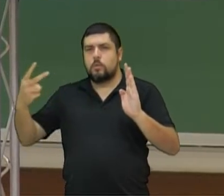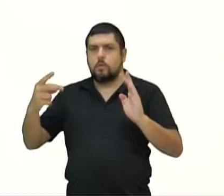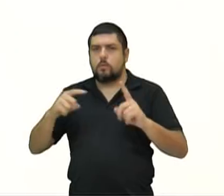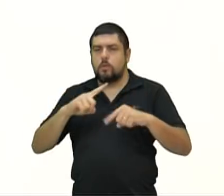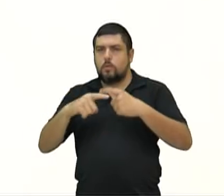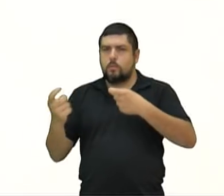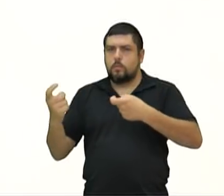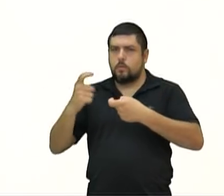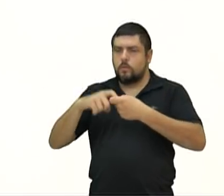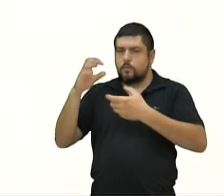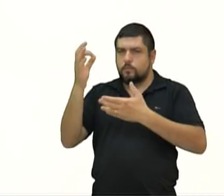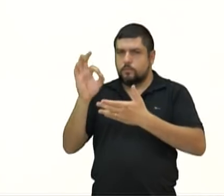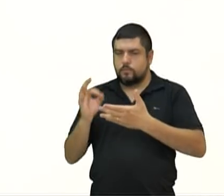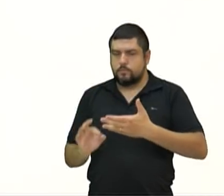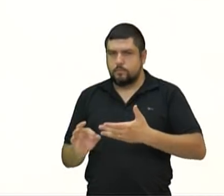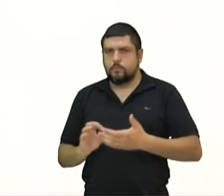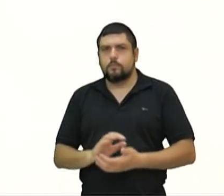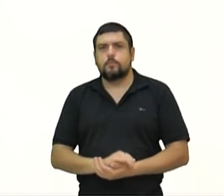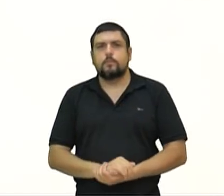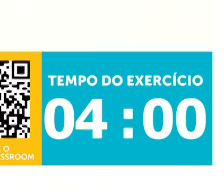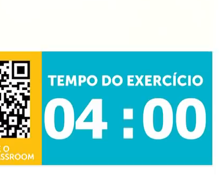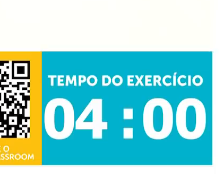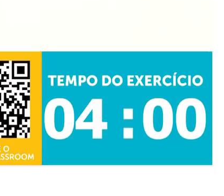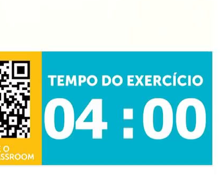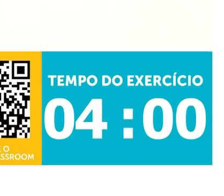com a correção desse exercício.